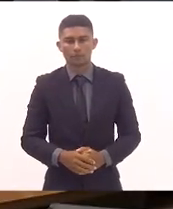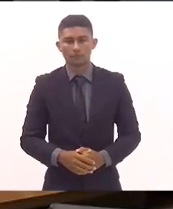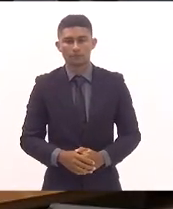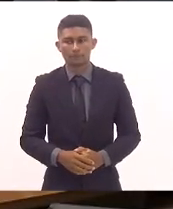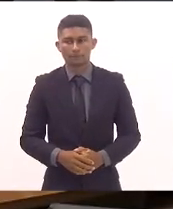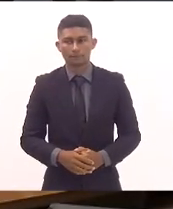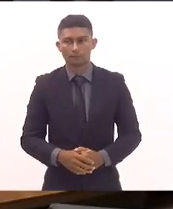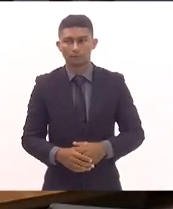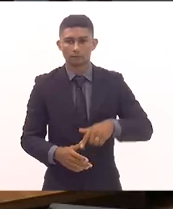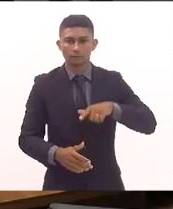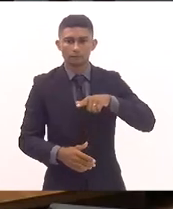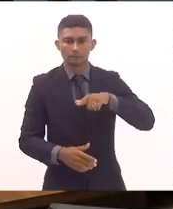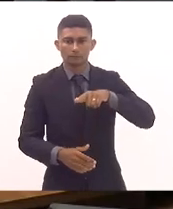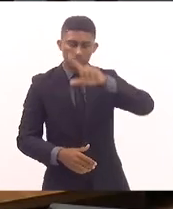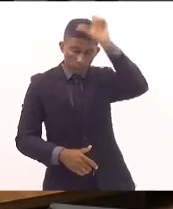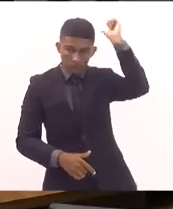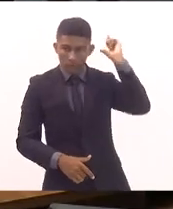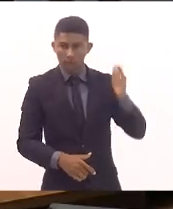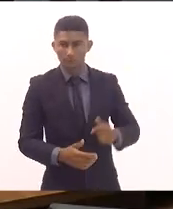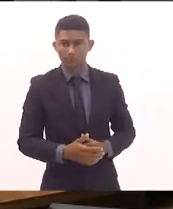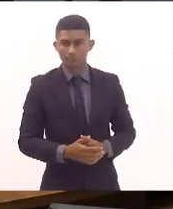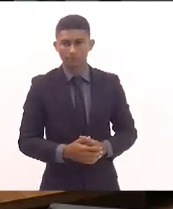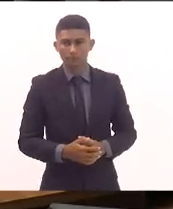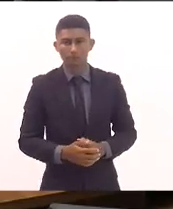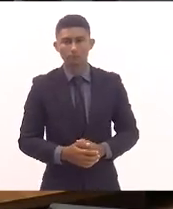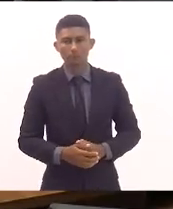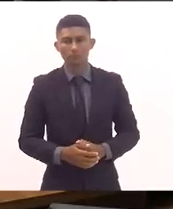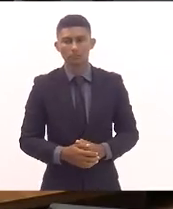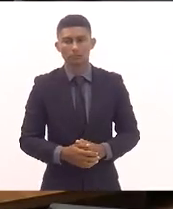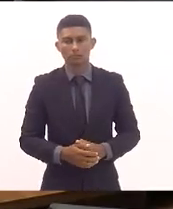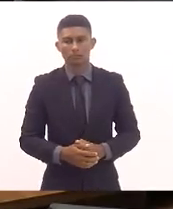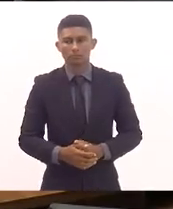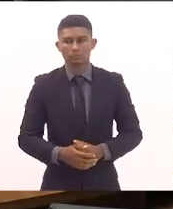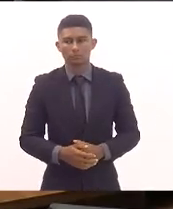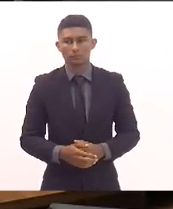Deputado Luiz Paulo. Oi, meu irmão.